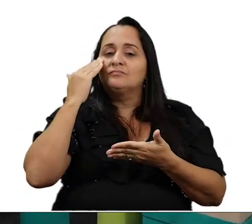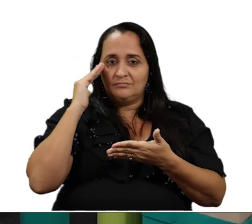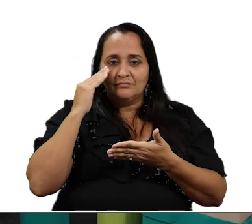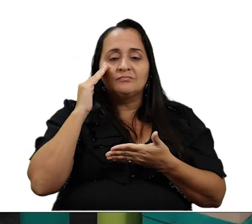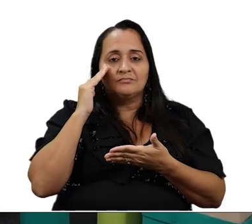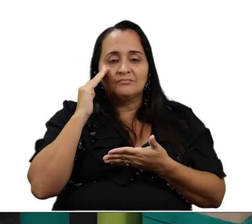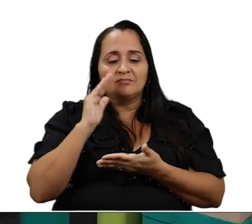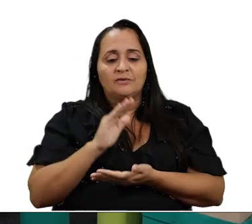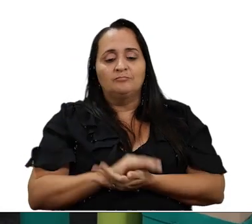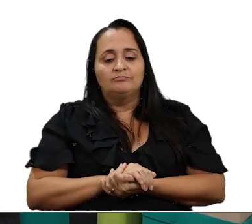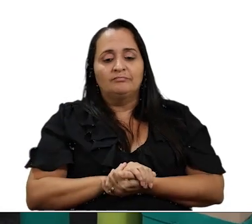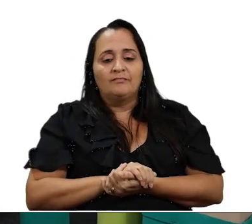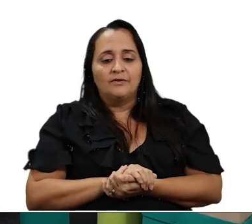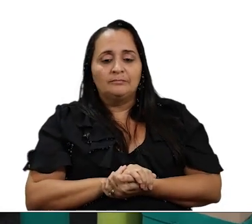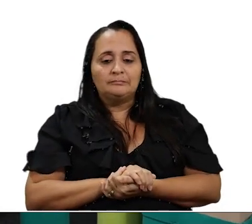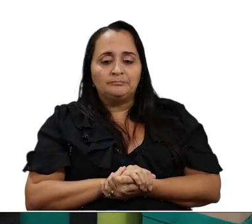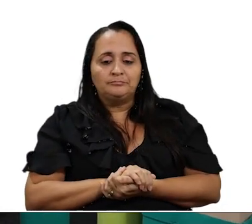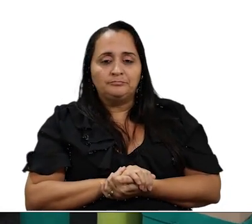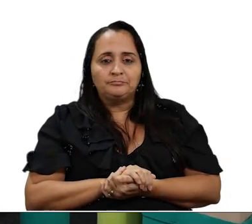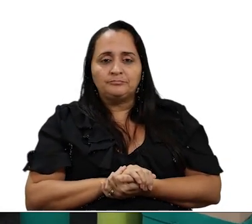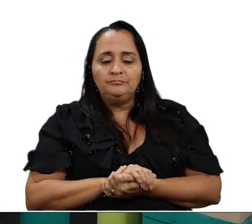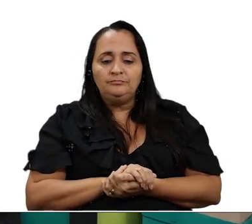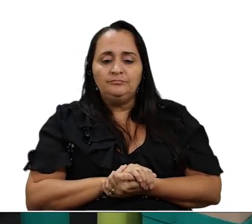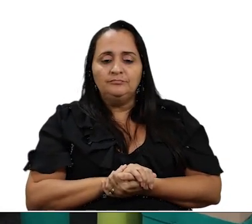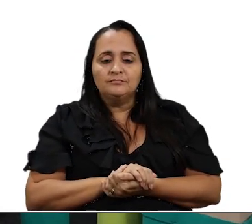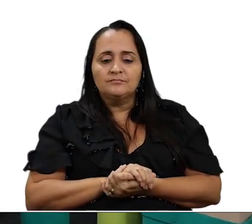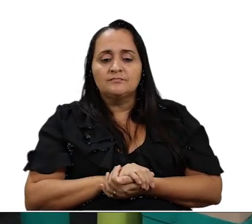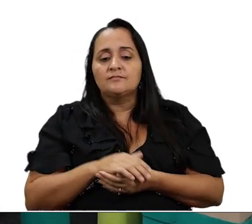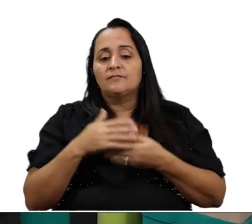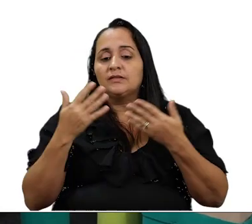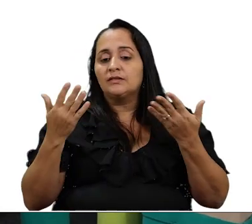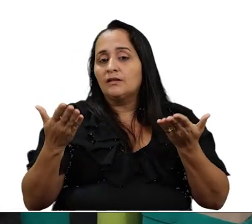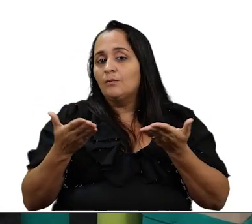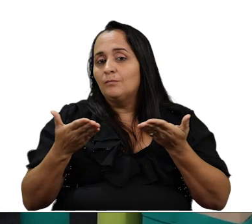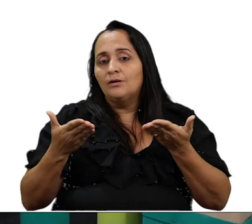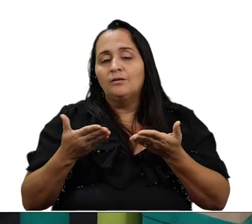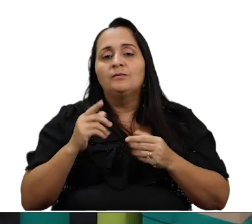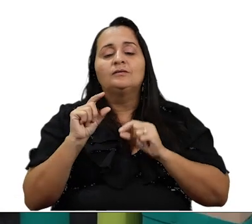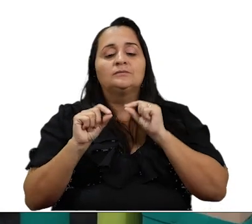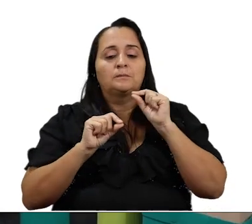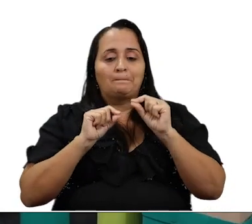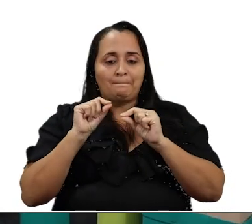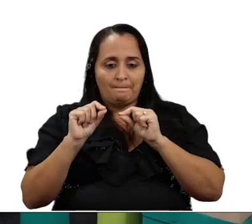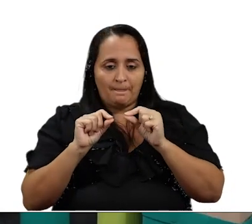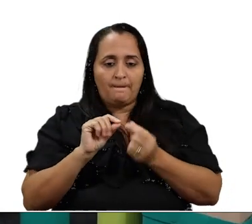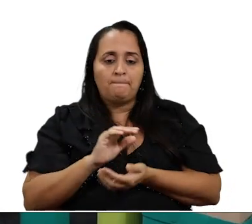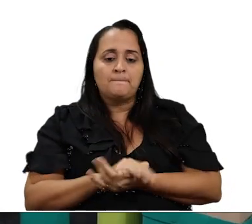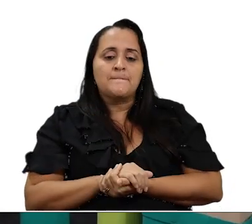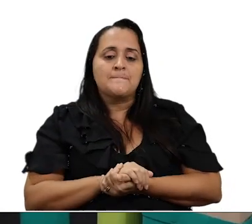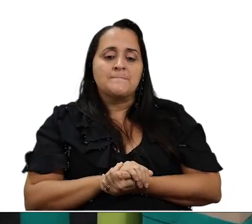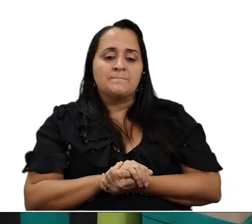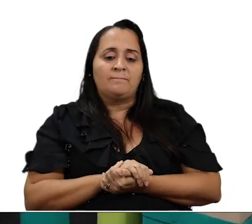mensagem. Beleza? Então, eu quero agora trazer essa situação